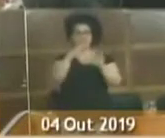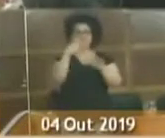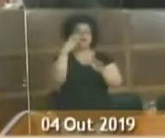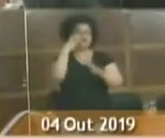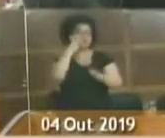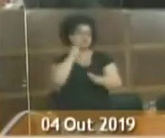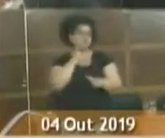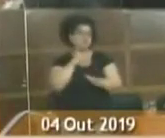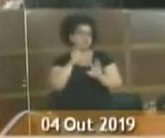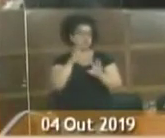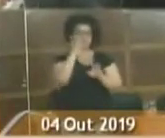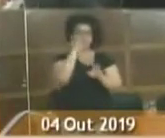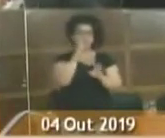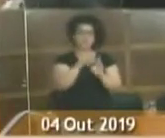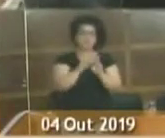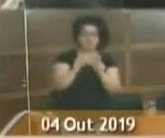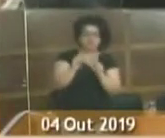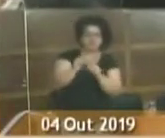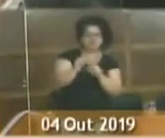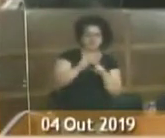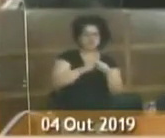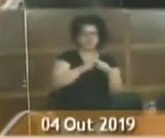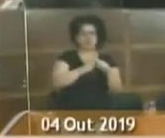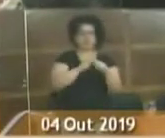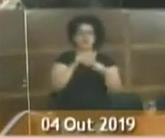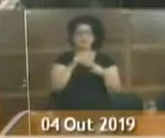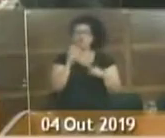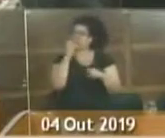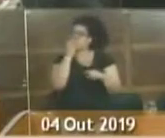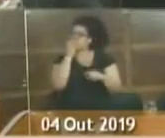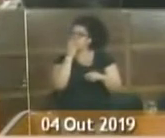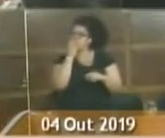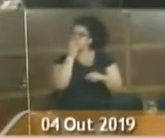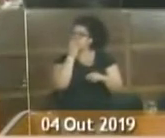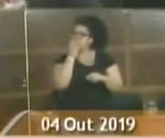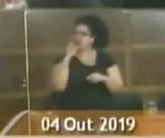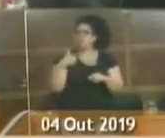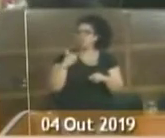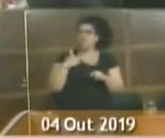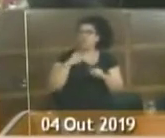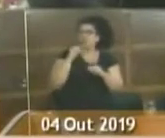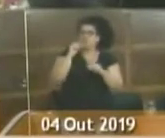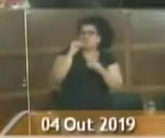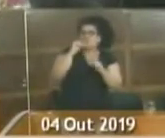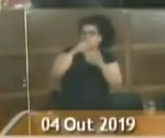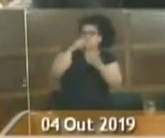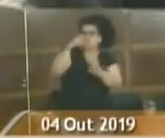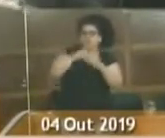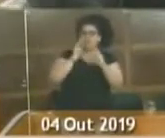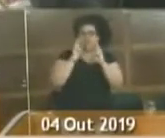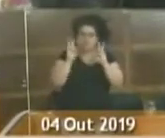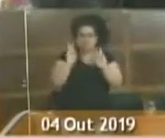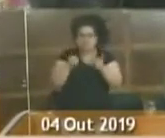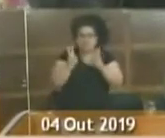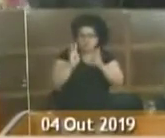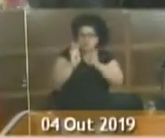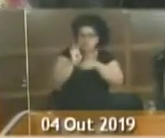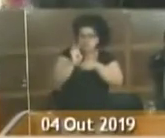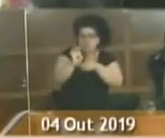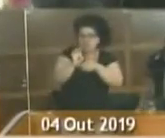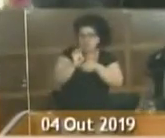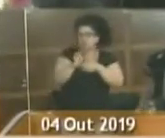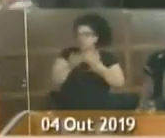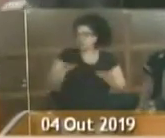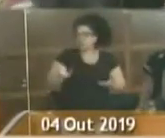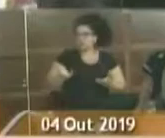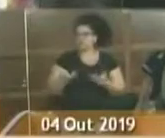está um pouquinho diferenciada, que é para cães mais adultos, porque a gente sempre vê o pequenininho, então vamos, né?